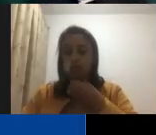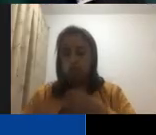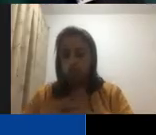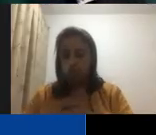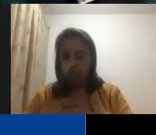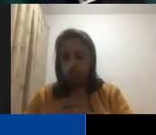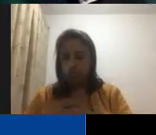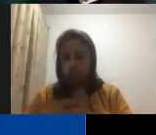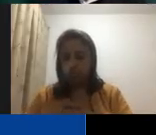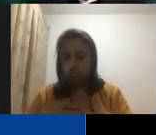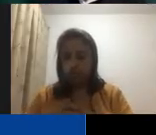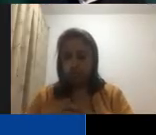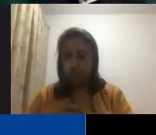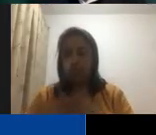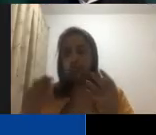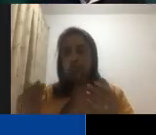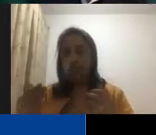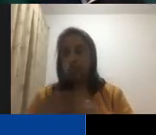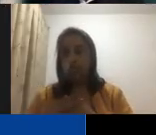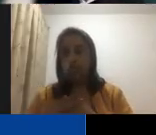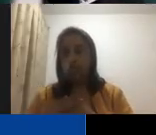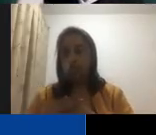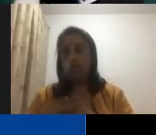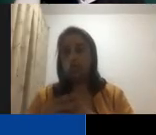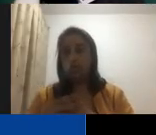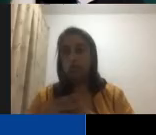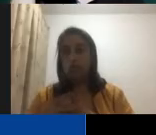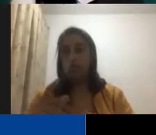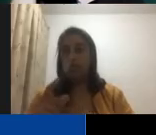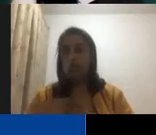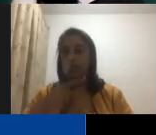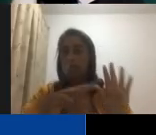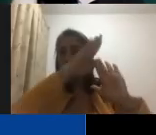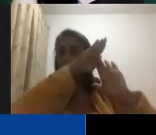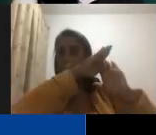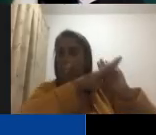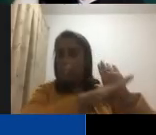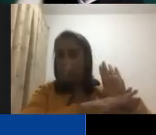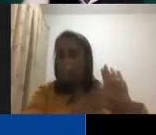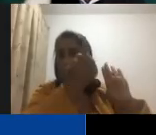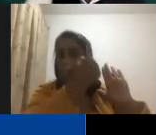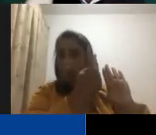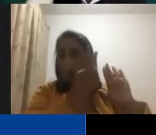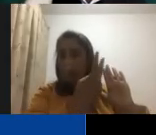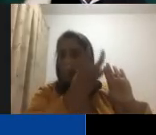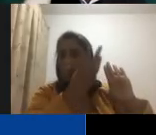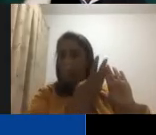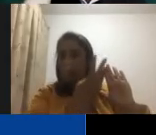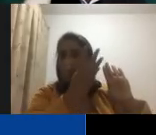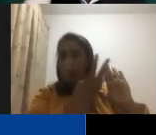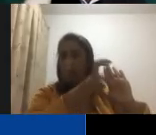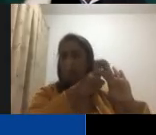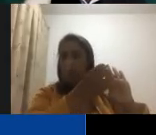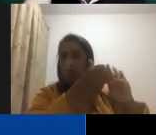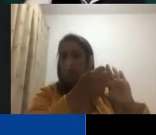a rotação, inclinação homolateral, rotação contralateral. Então, eu estou contraindo meu trapézio direito.